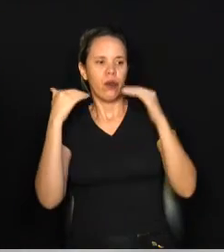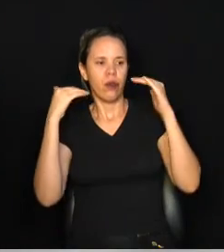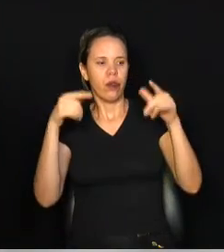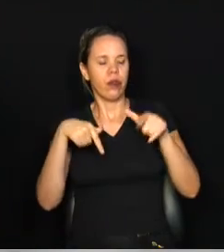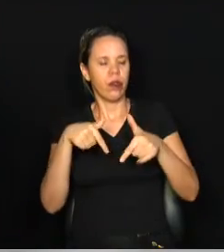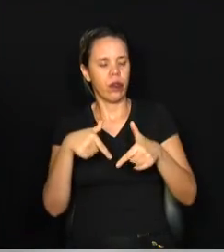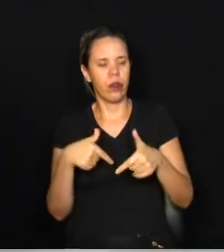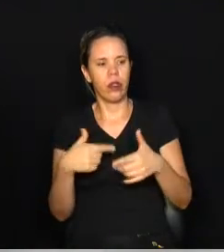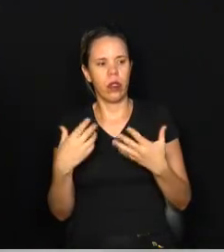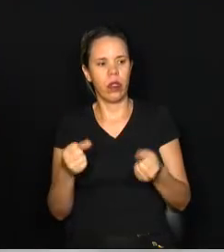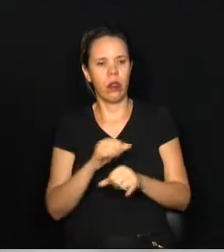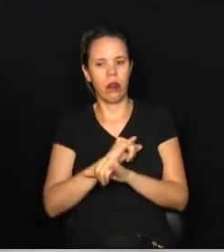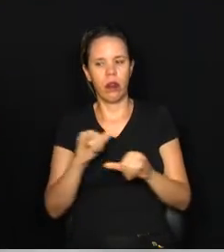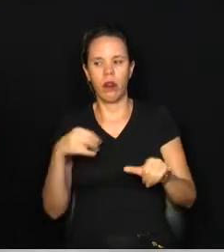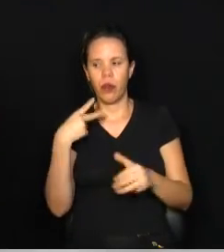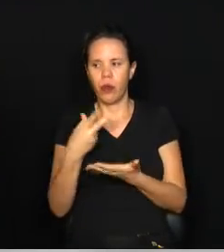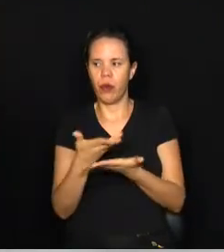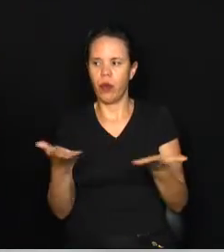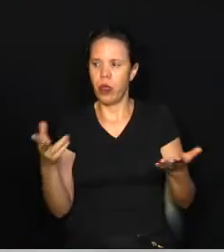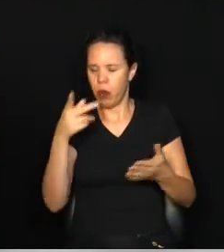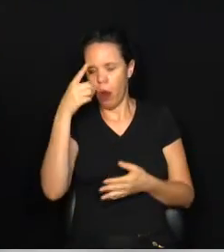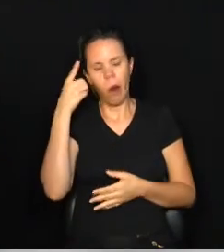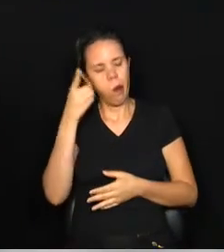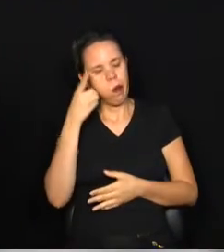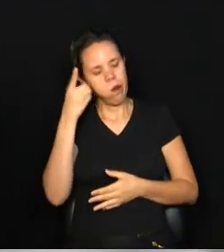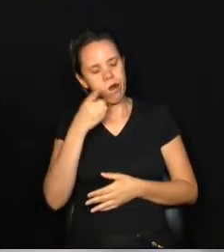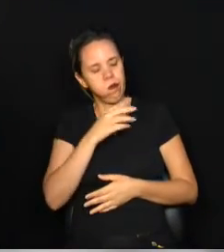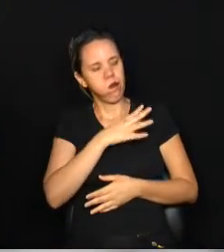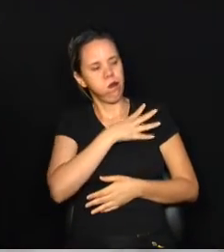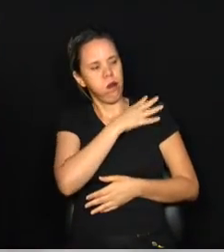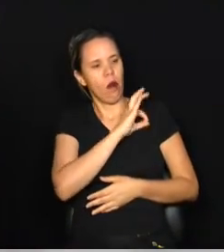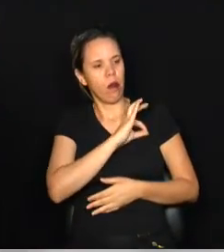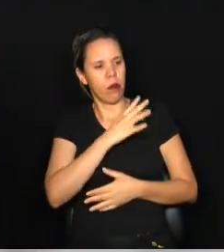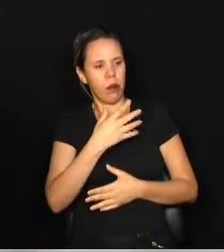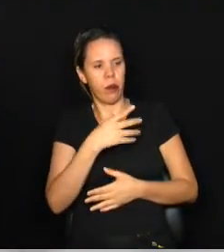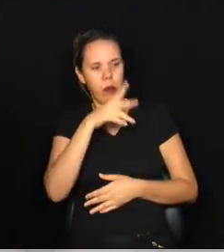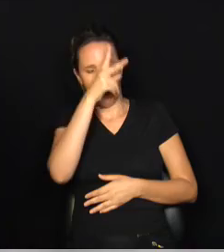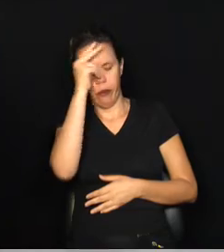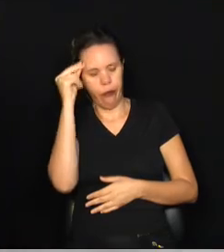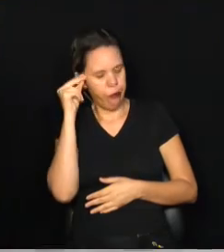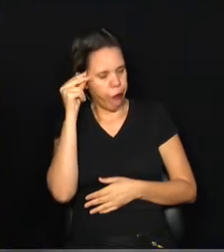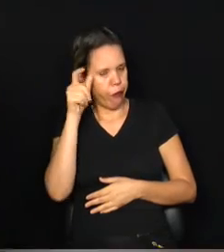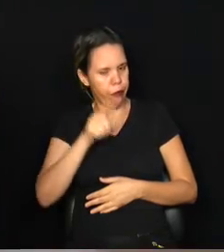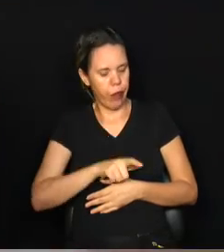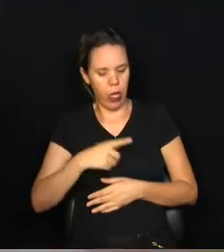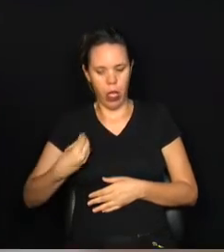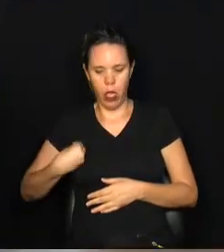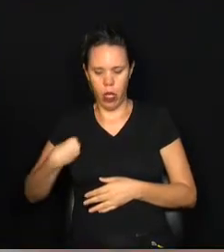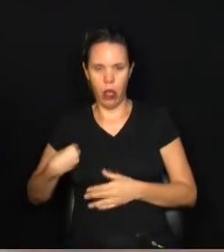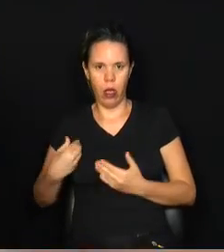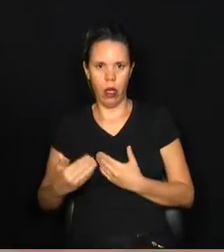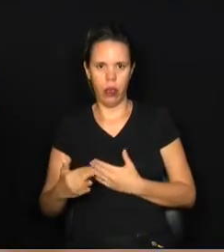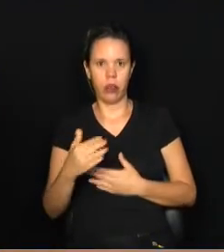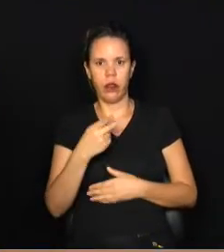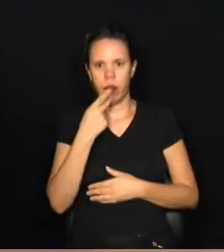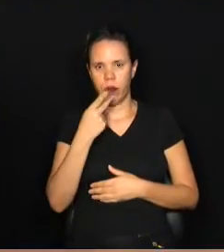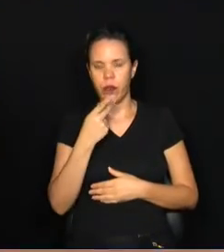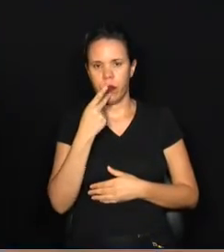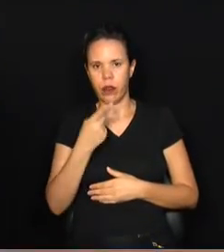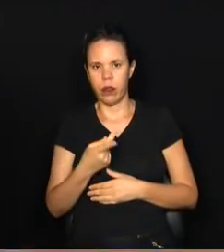devo convencer o meu vereador, o meu deputado, o meu delegado, o meu prefeito. Enquanto eu ficar aqui chamando